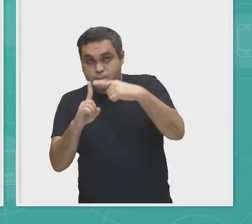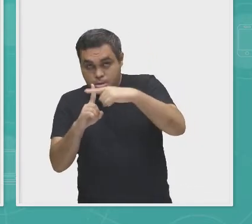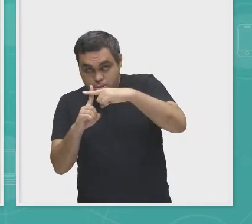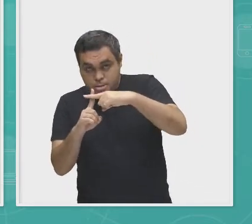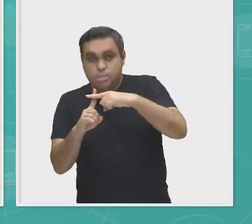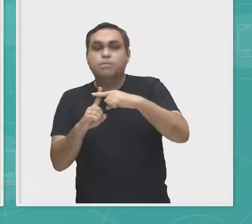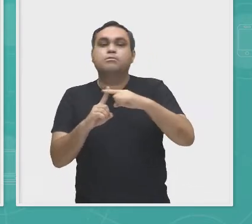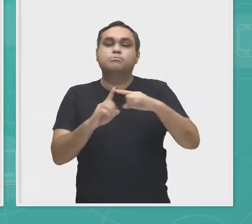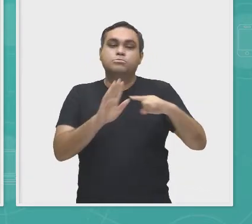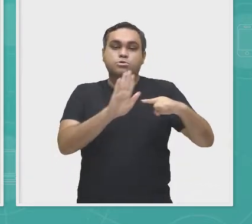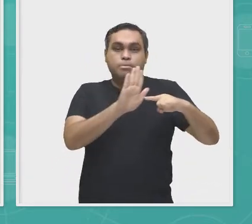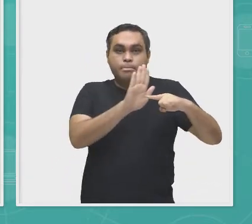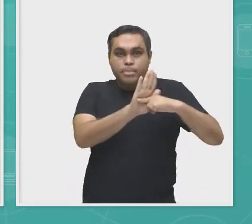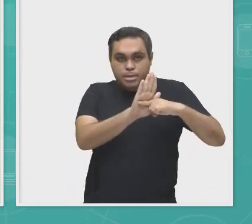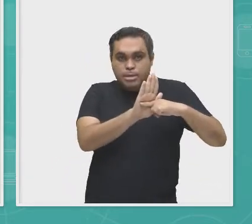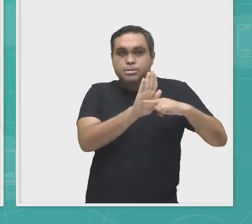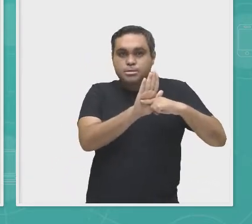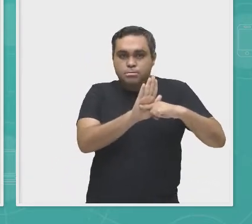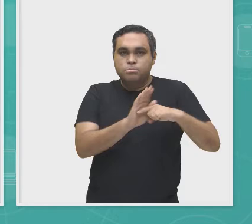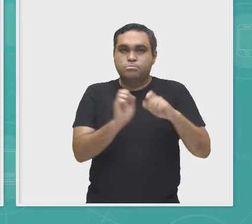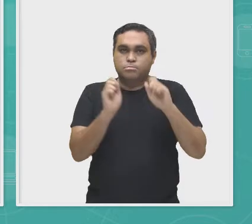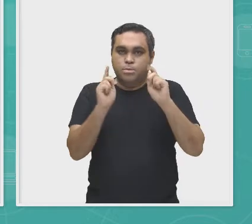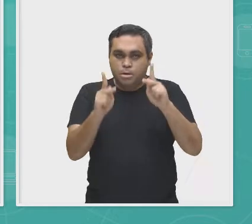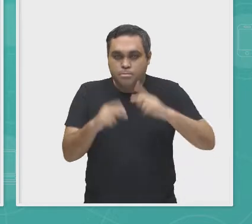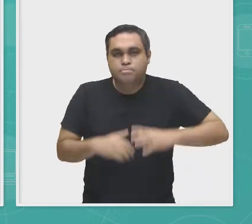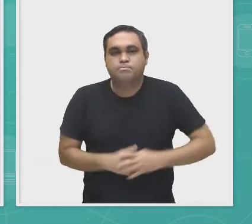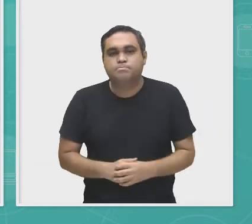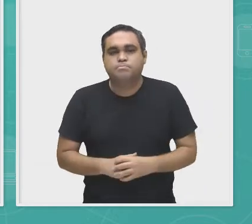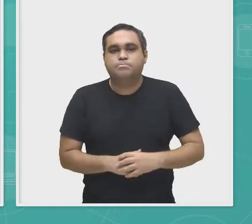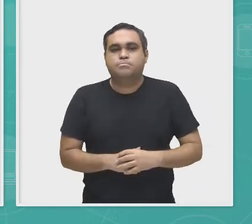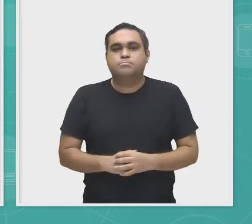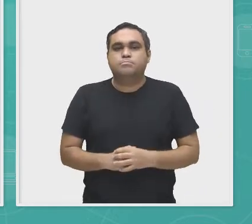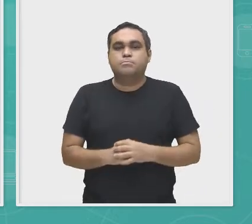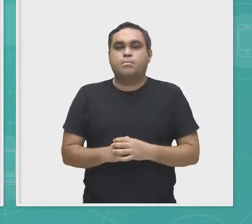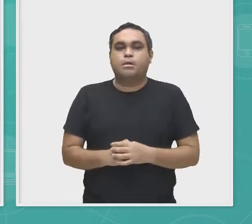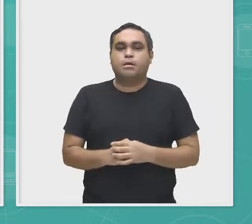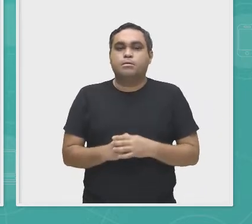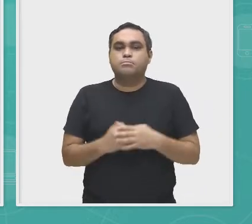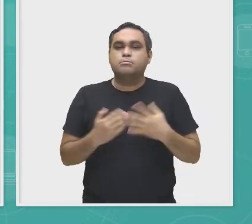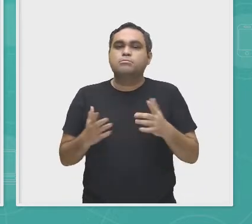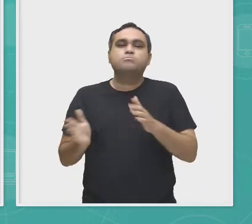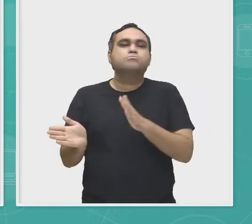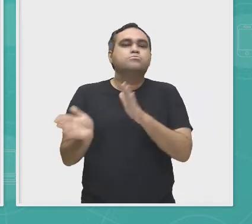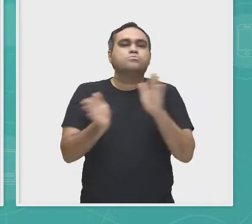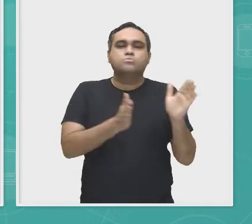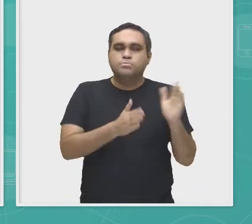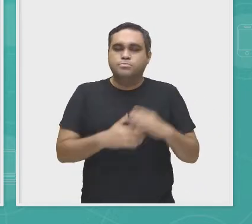subtração. Beleza? Muito bem, vamos para a nossa próxima cartela.